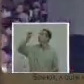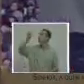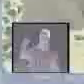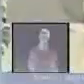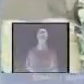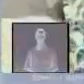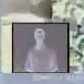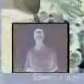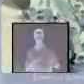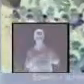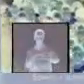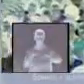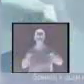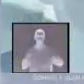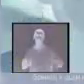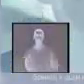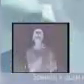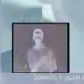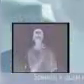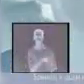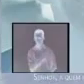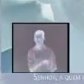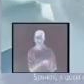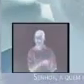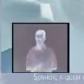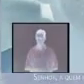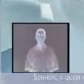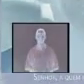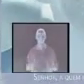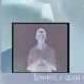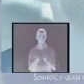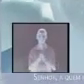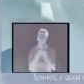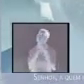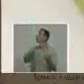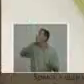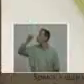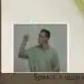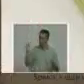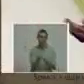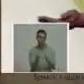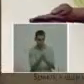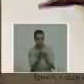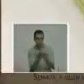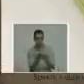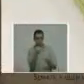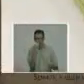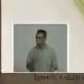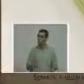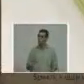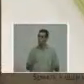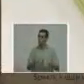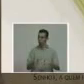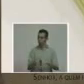A Bíblia mostra para nós, e eu selecionei alguns episódios para que você depois possa fazer também a